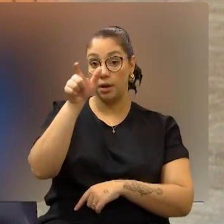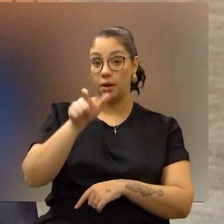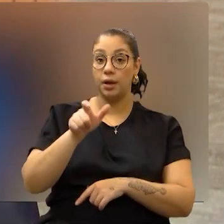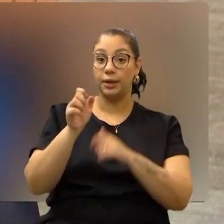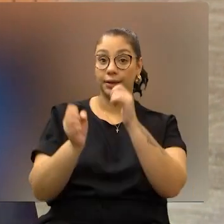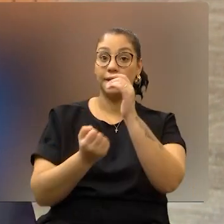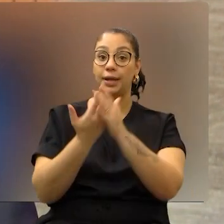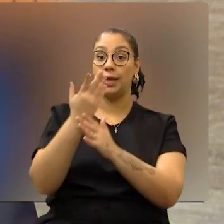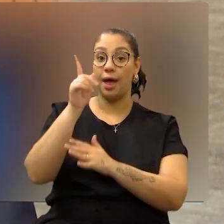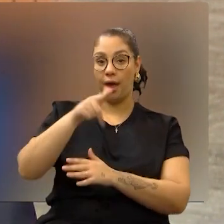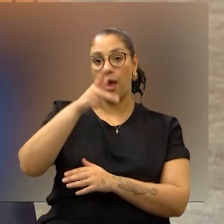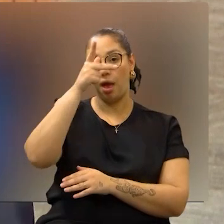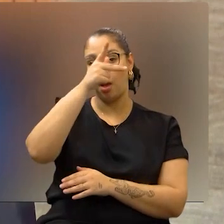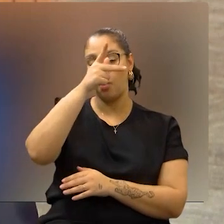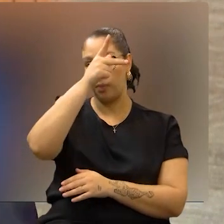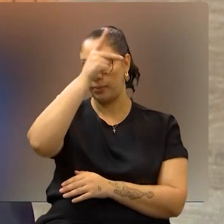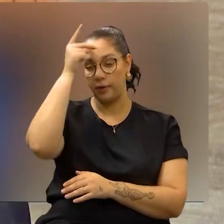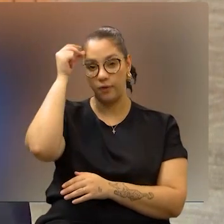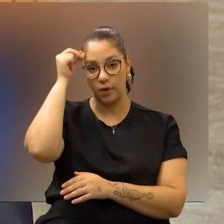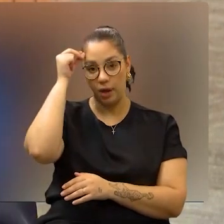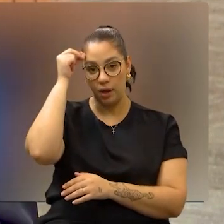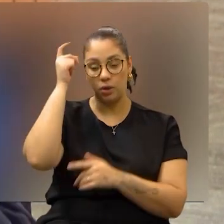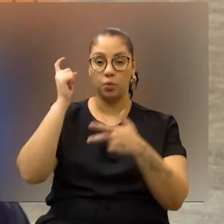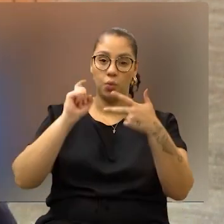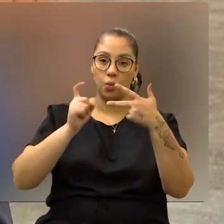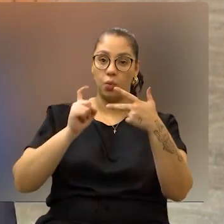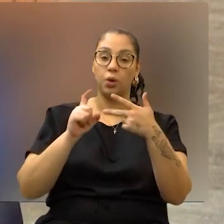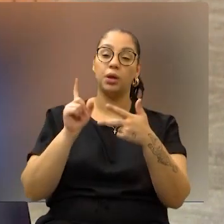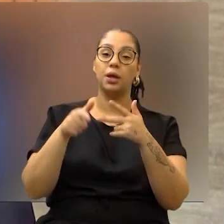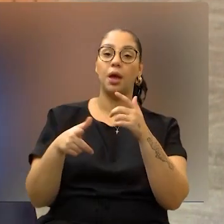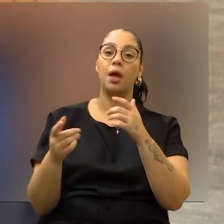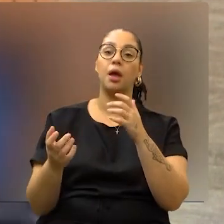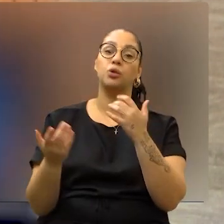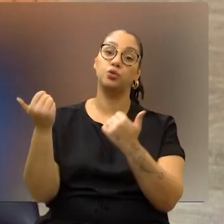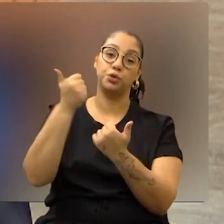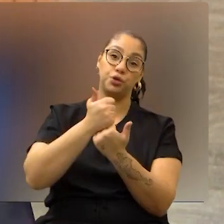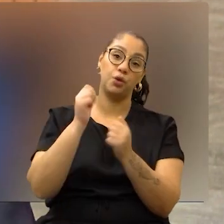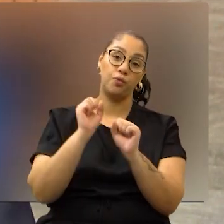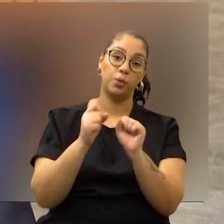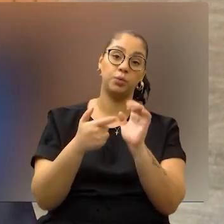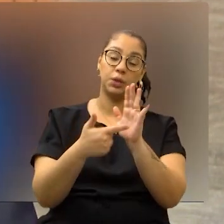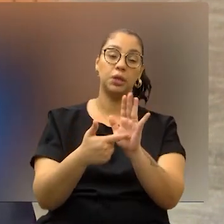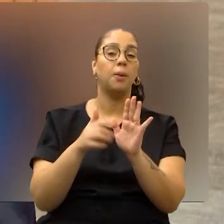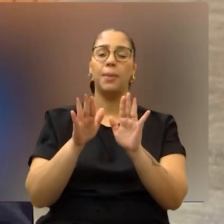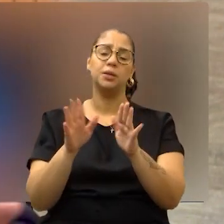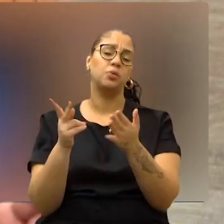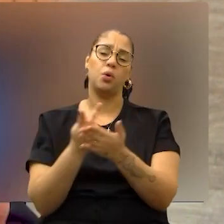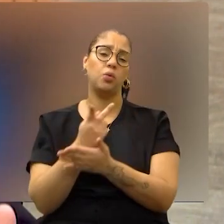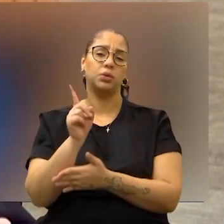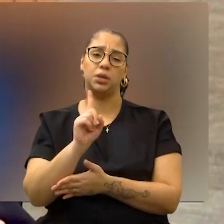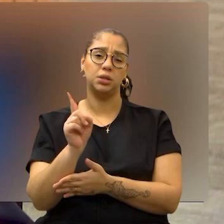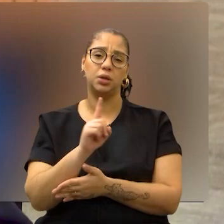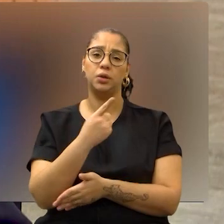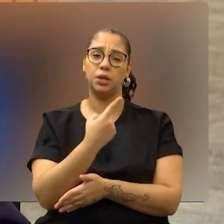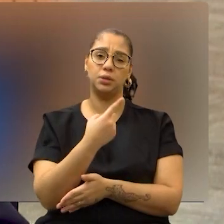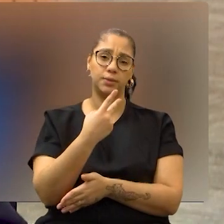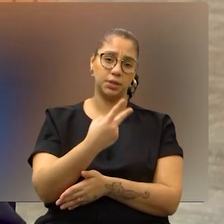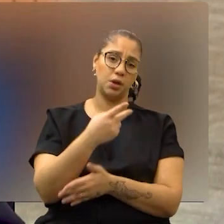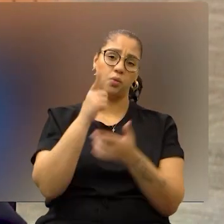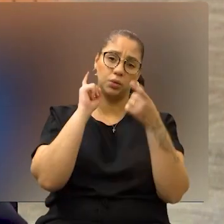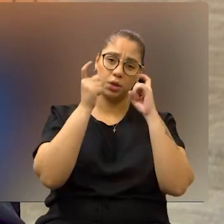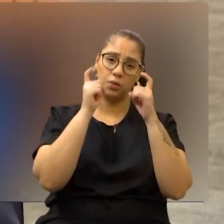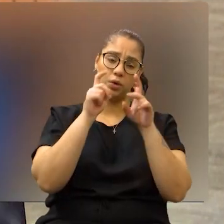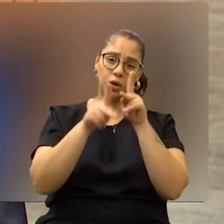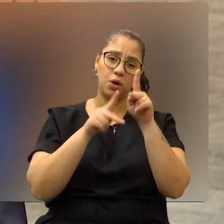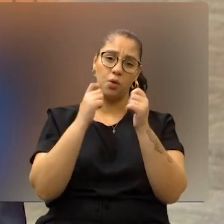que é o Executivo Municipal, tenha que repensar, apresentar um substitutivo, etc. Não foi o caso dessa